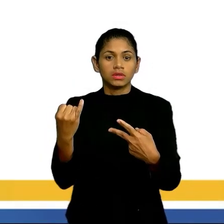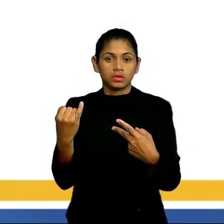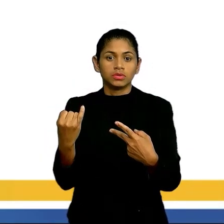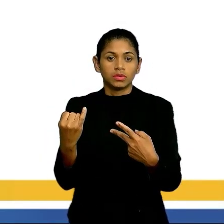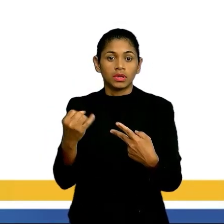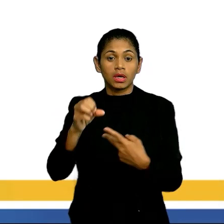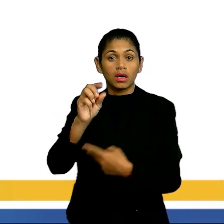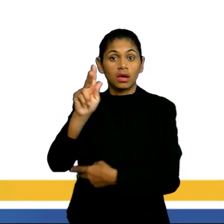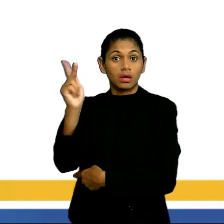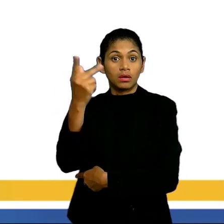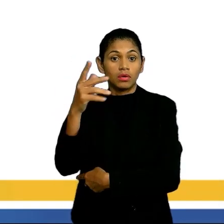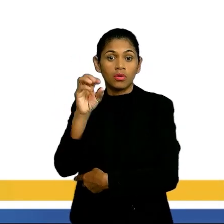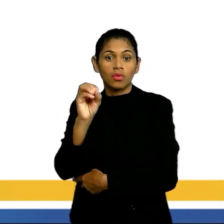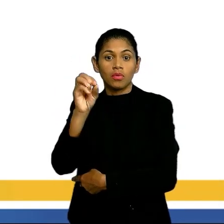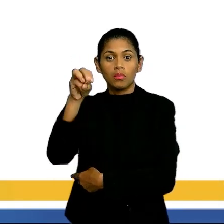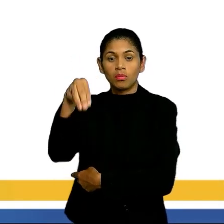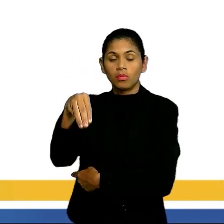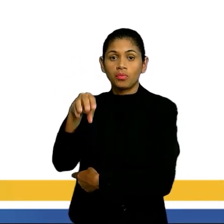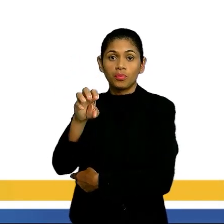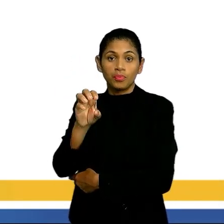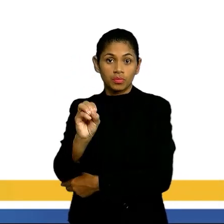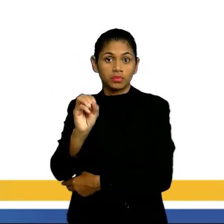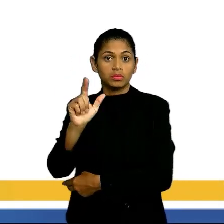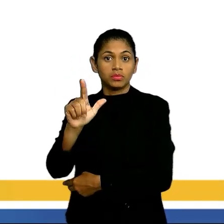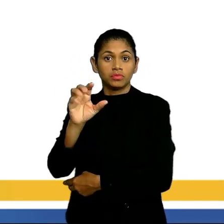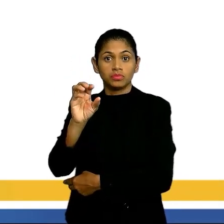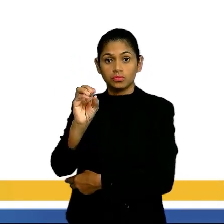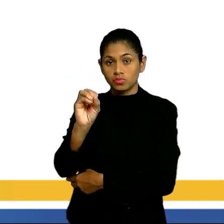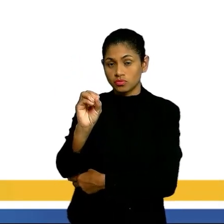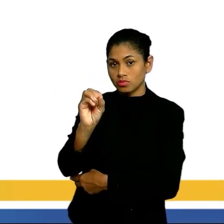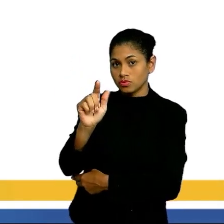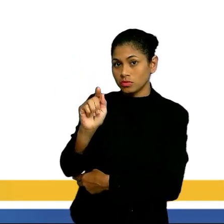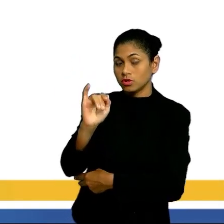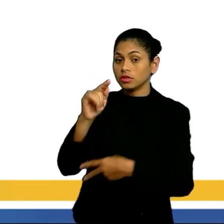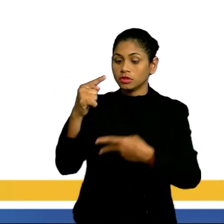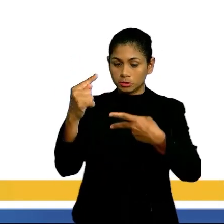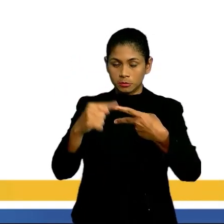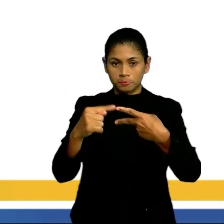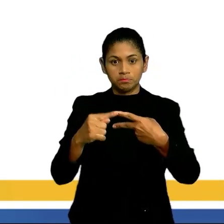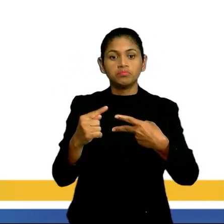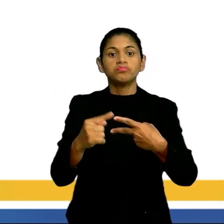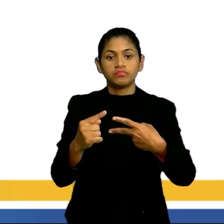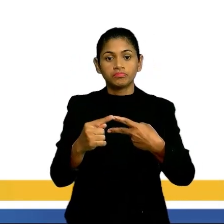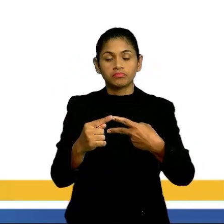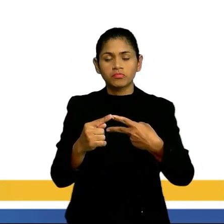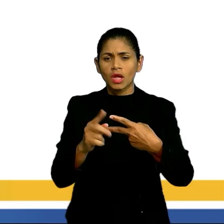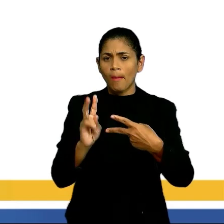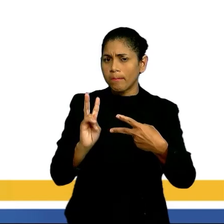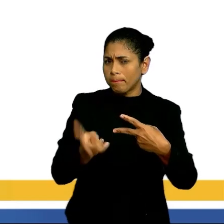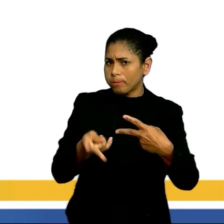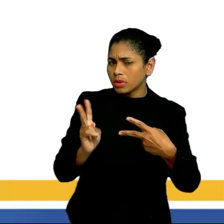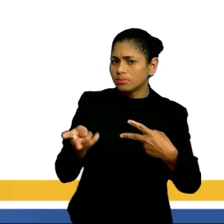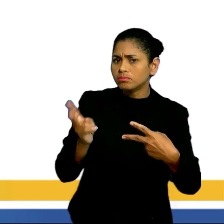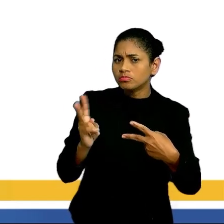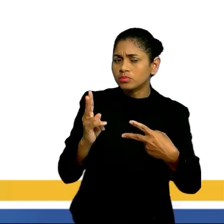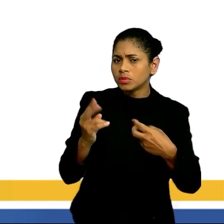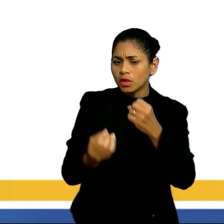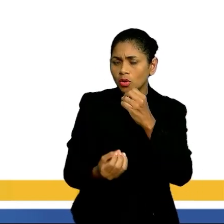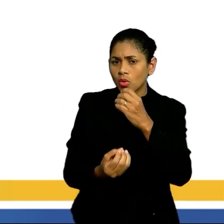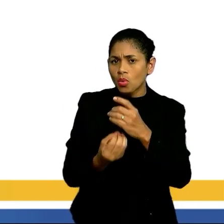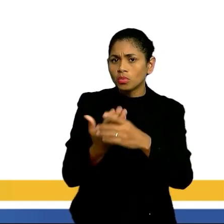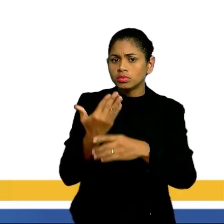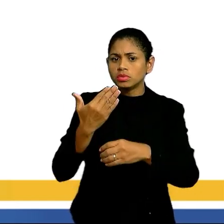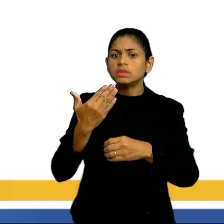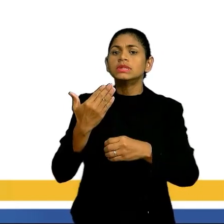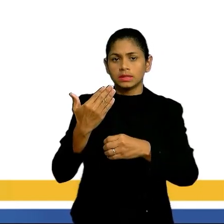quê? Homologia, que é mesma origem embrionária, mas que